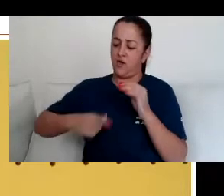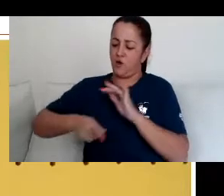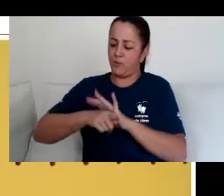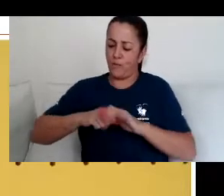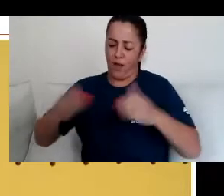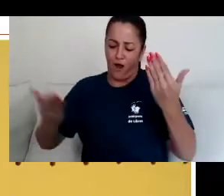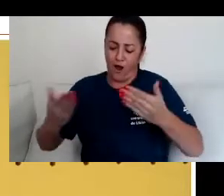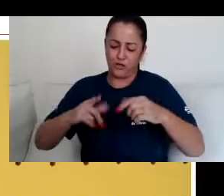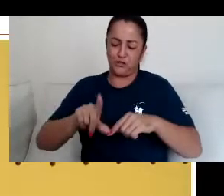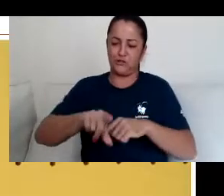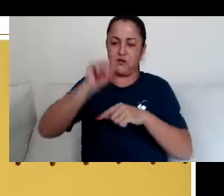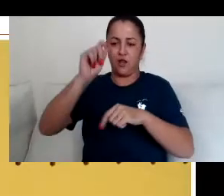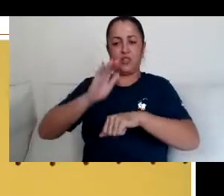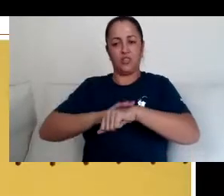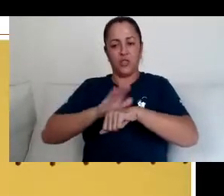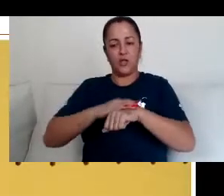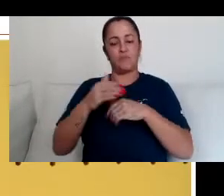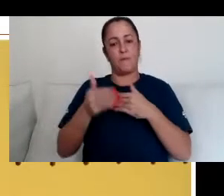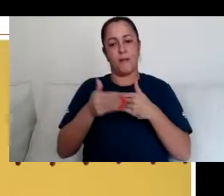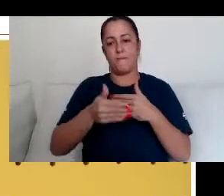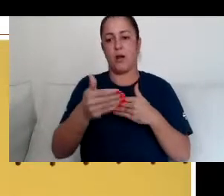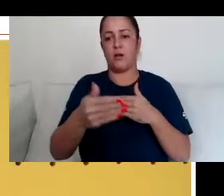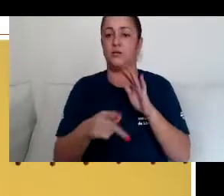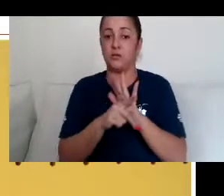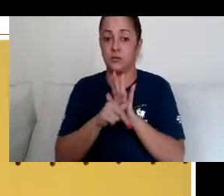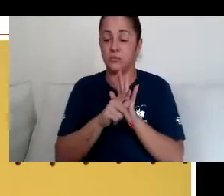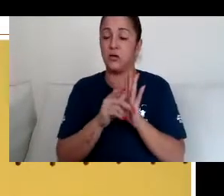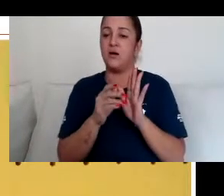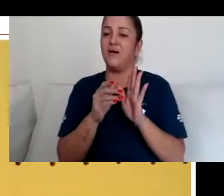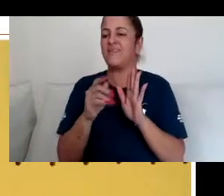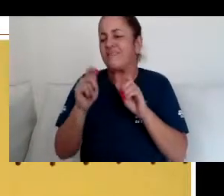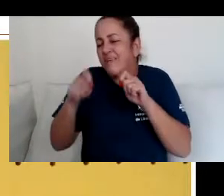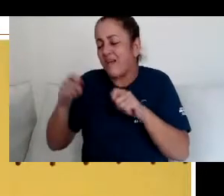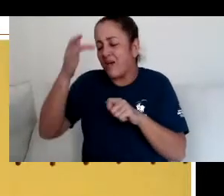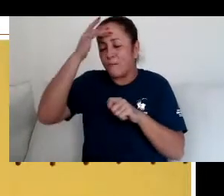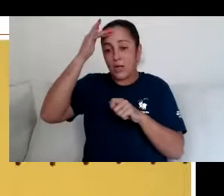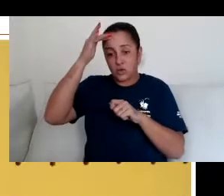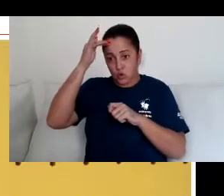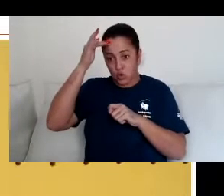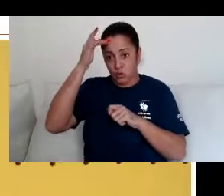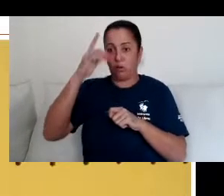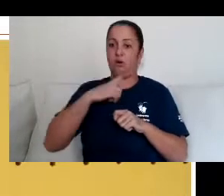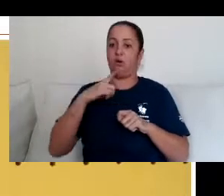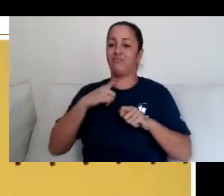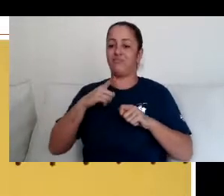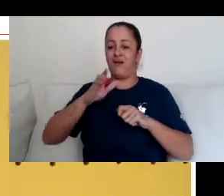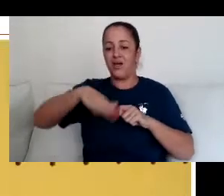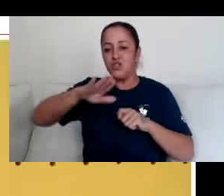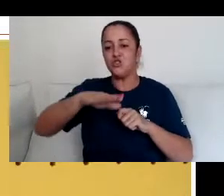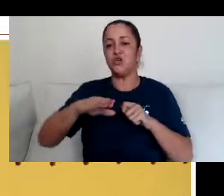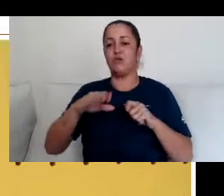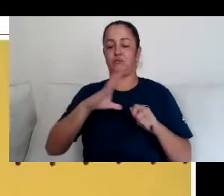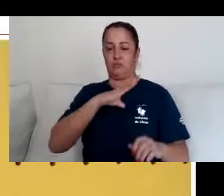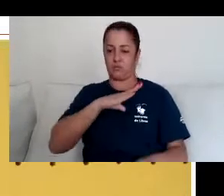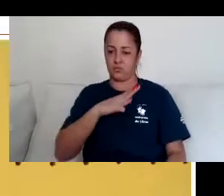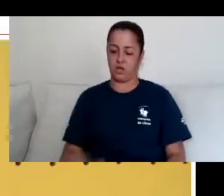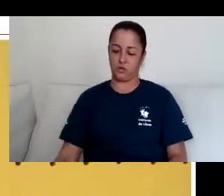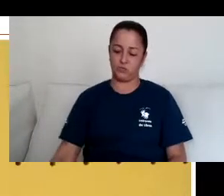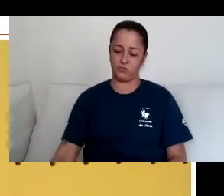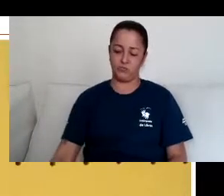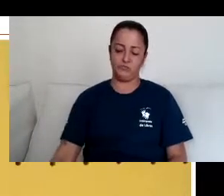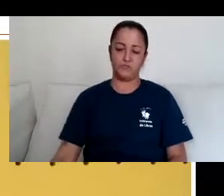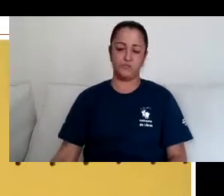espaço de trânsito comum às pessoas de todas as regiões da cidade. Além disso, tínhamos em mente